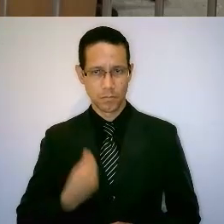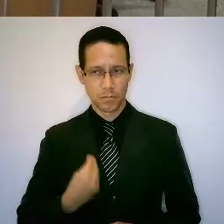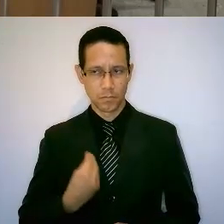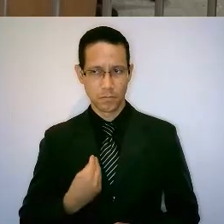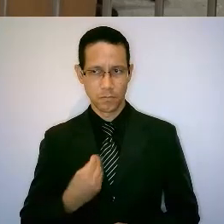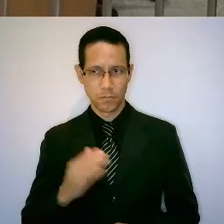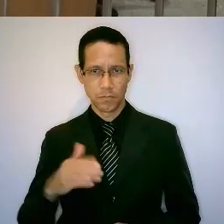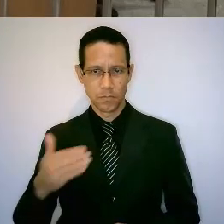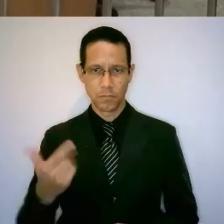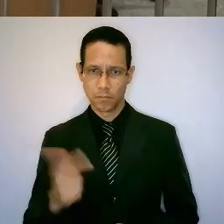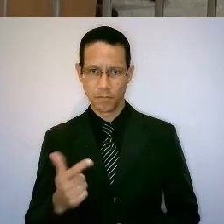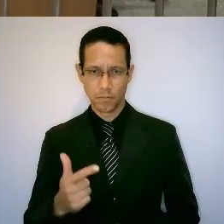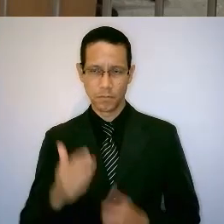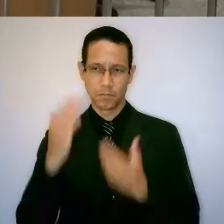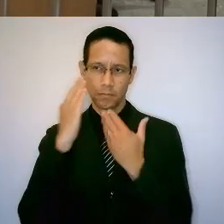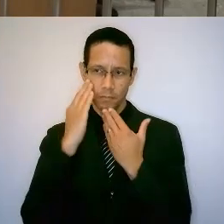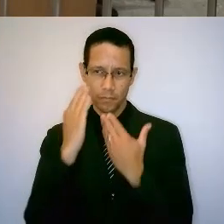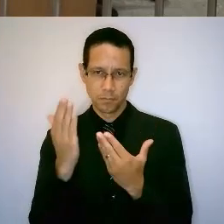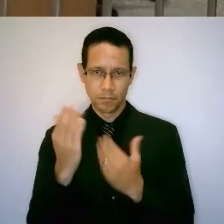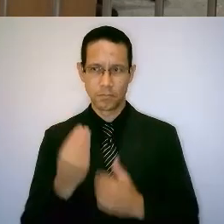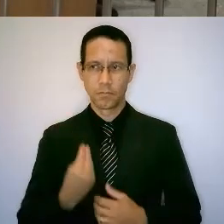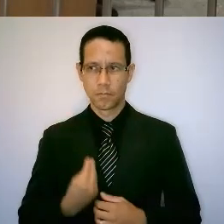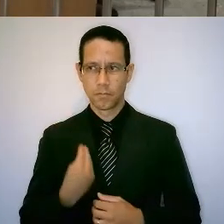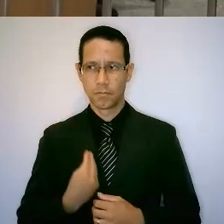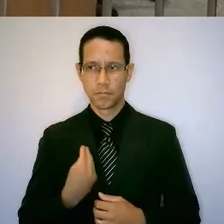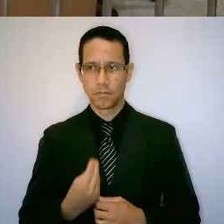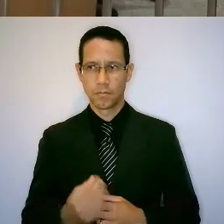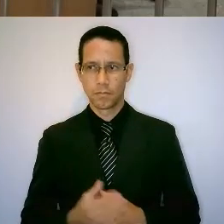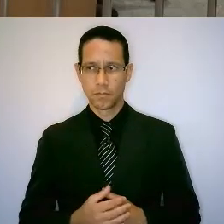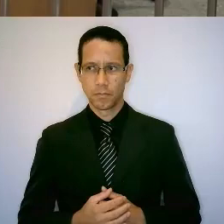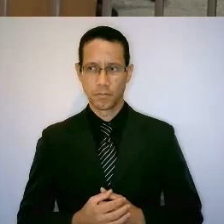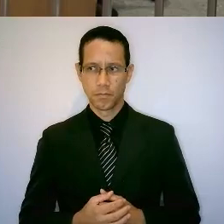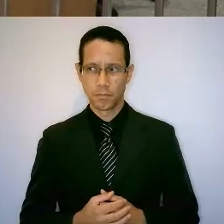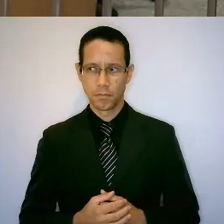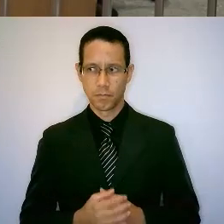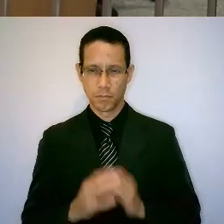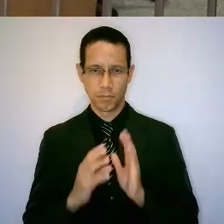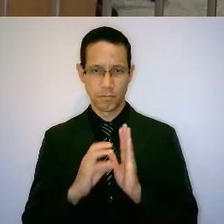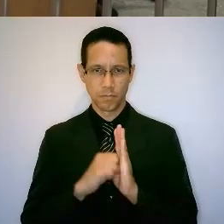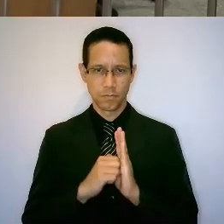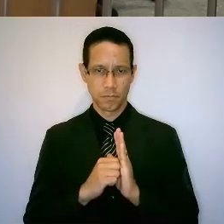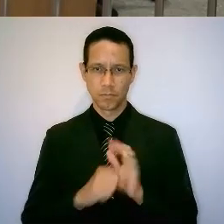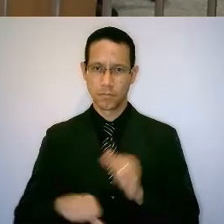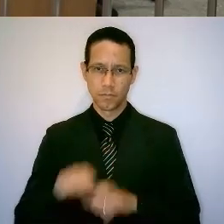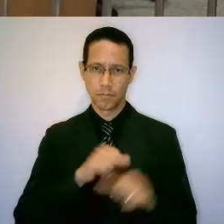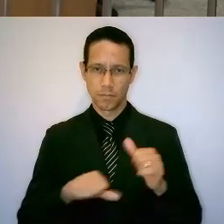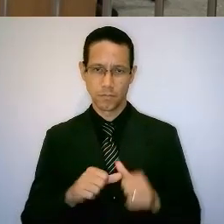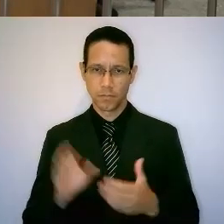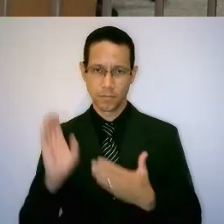agradecer aqui a presença só que estarei de férias